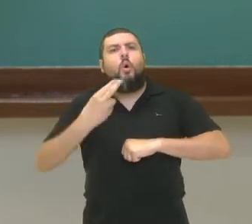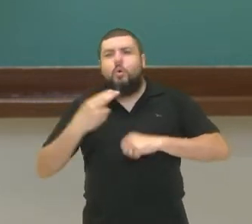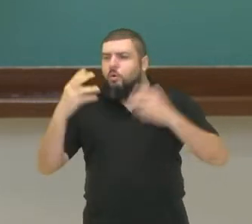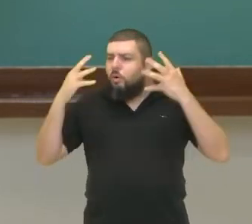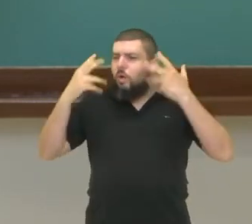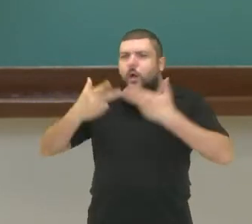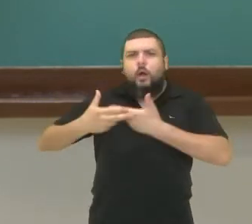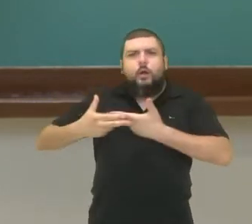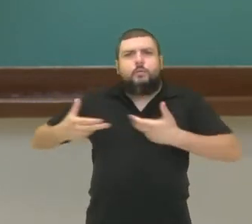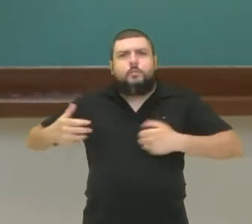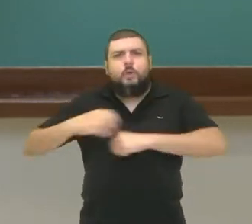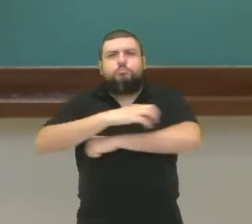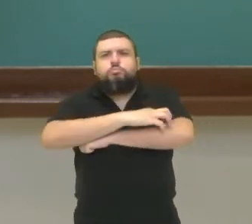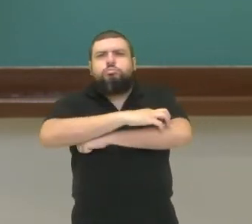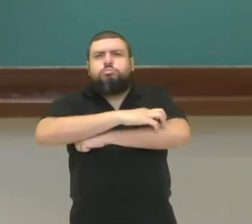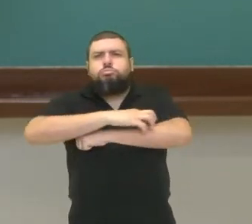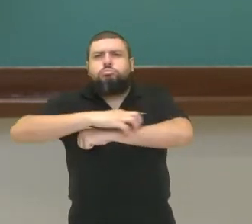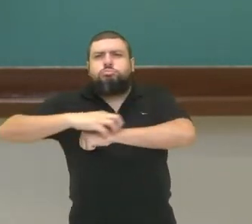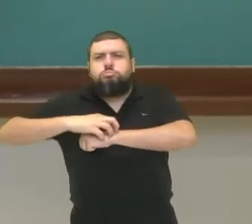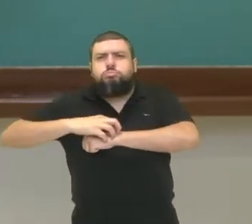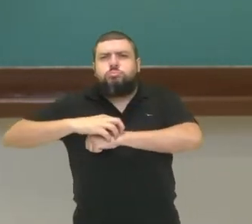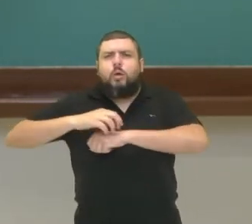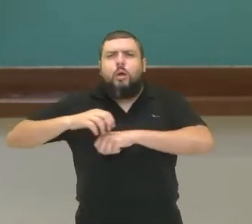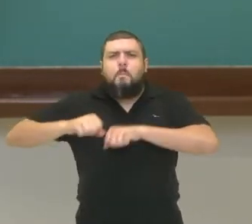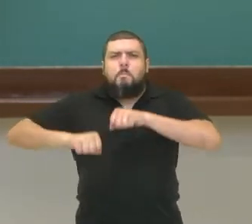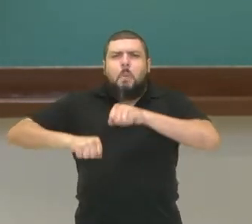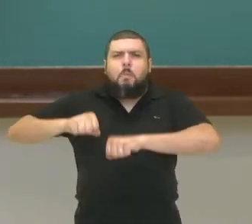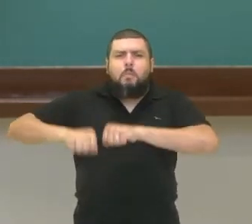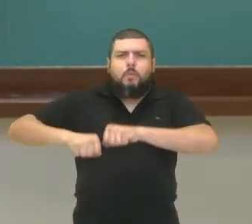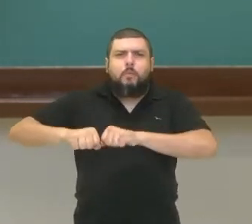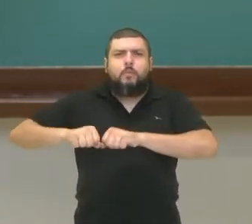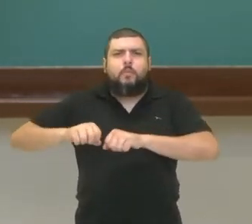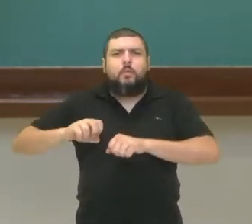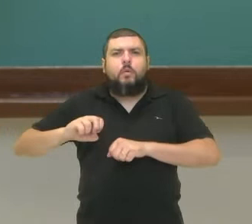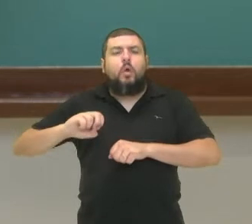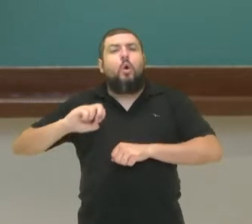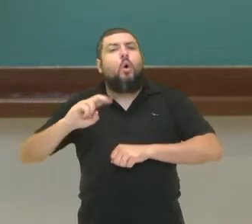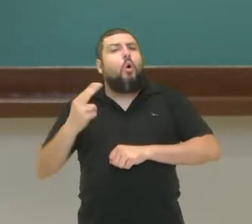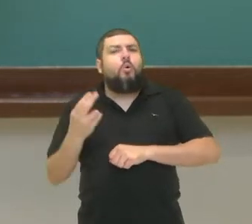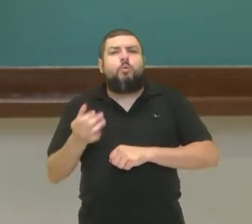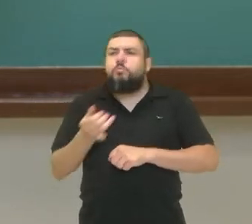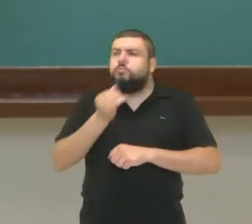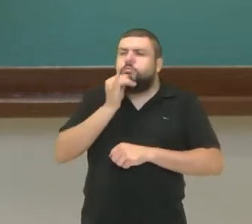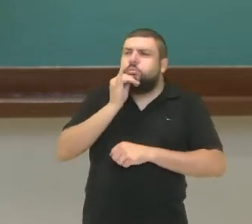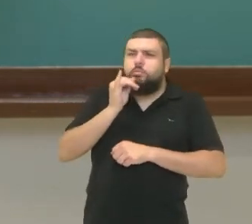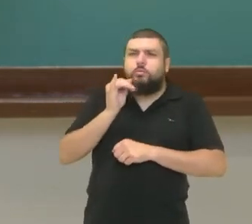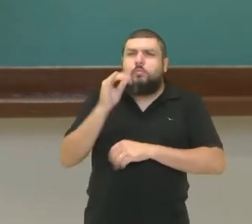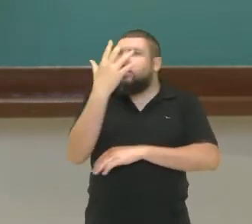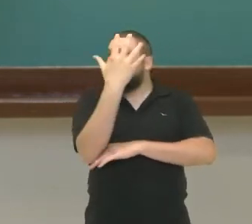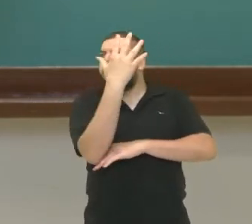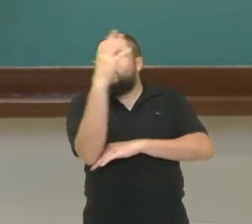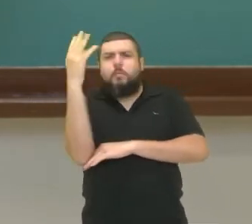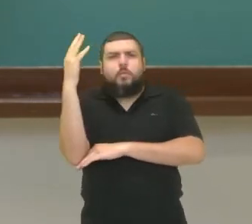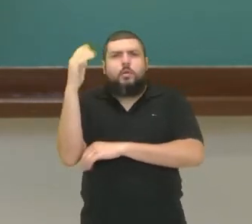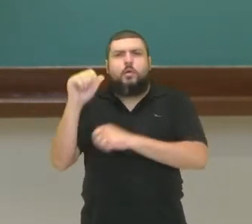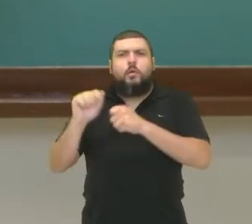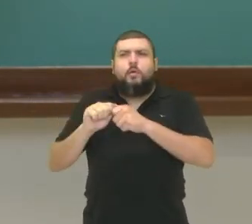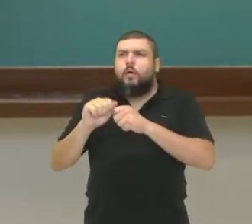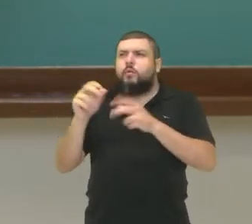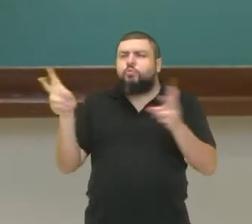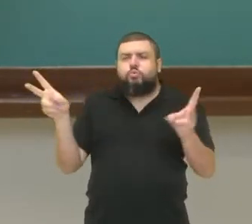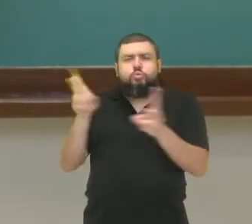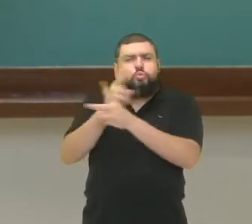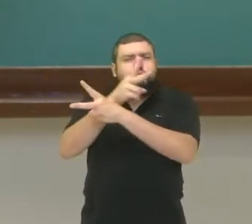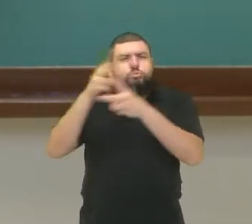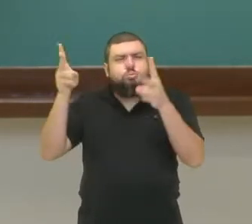uma força da natureza não transformada, como por exemplo um moinho de vento que moía os grãos de trigo e tudo mais. E